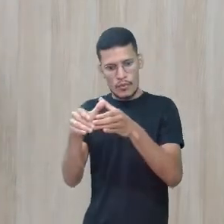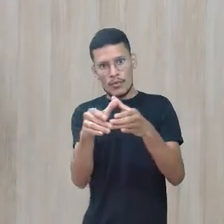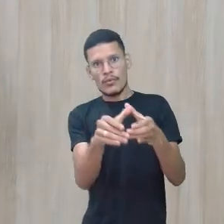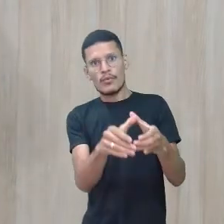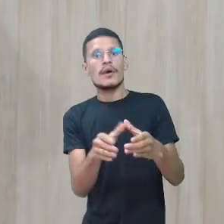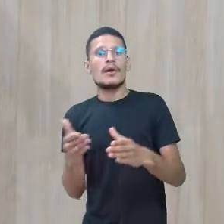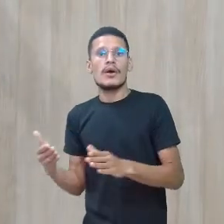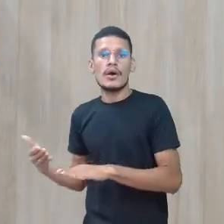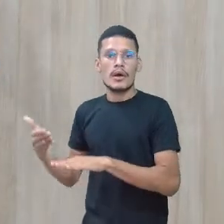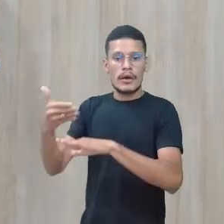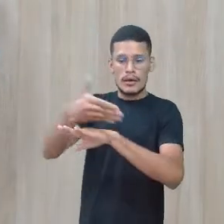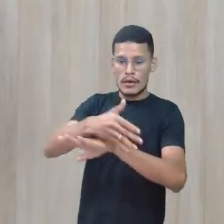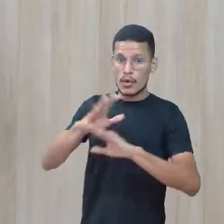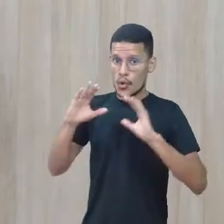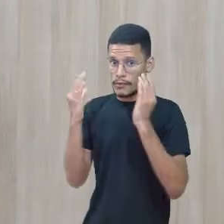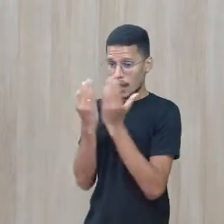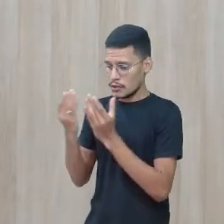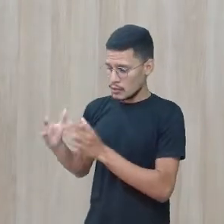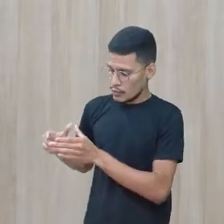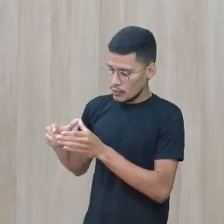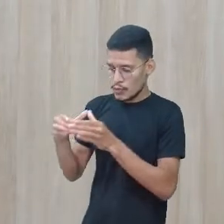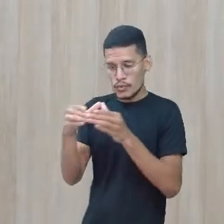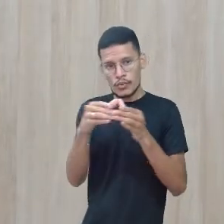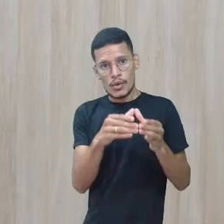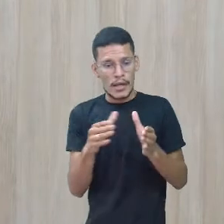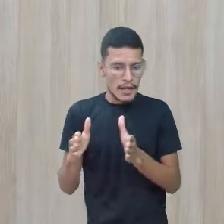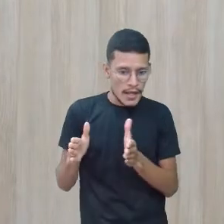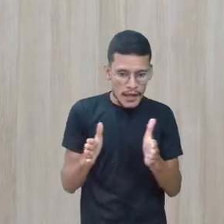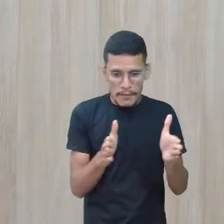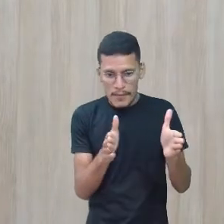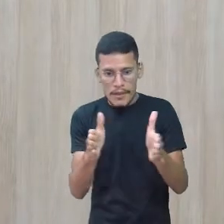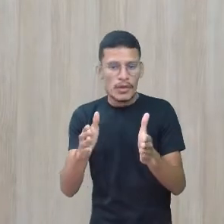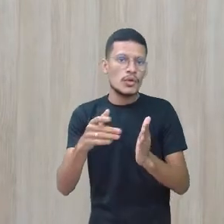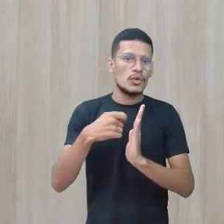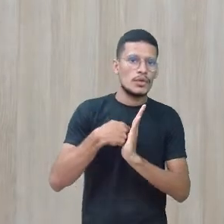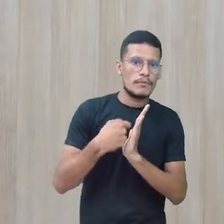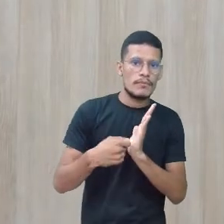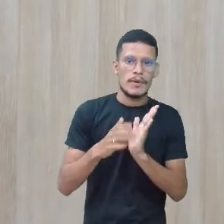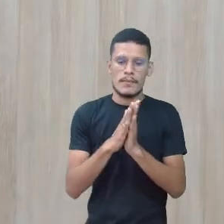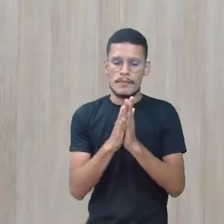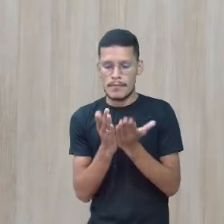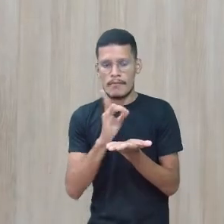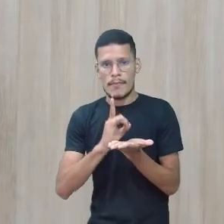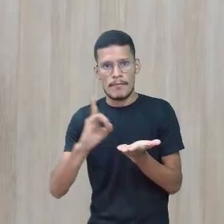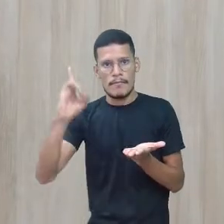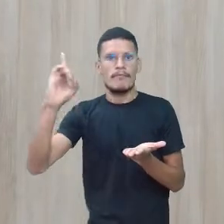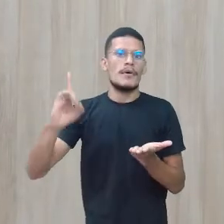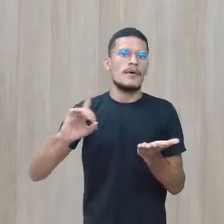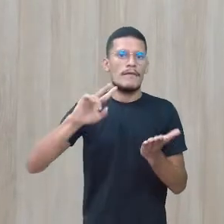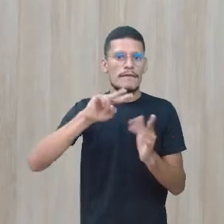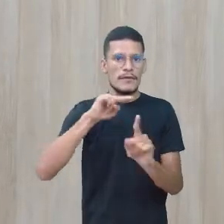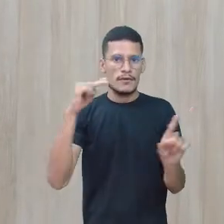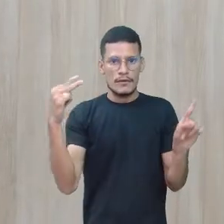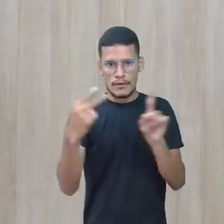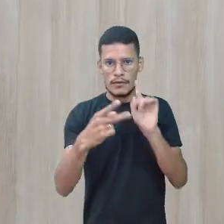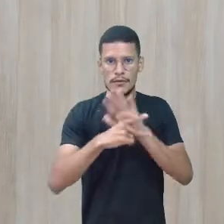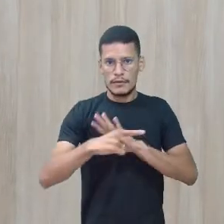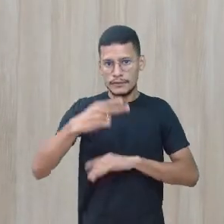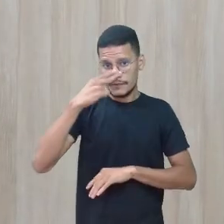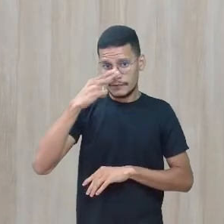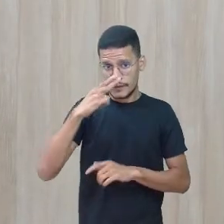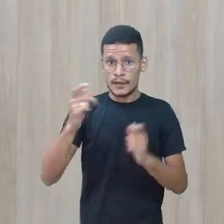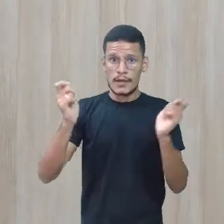seja, a comunidade, nos caminhos, né, das escrituras sagradas ali, dentro da perspectiva do cristianismo,